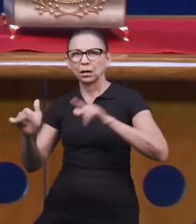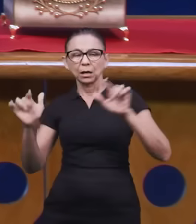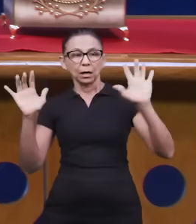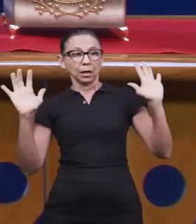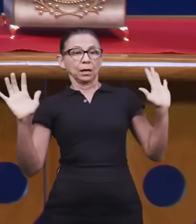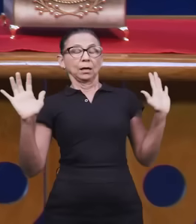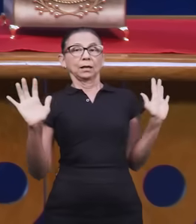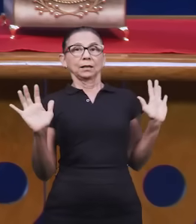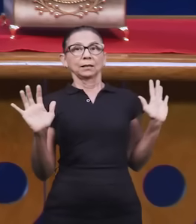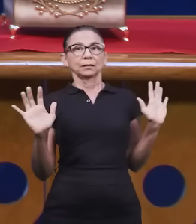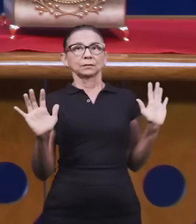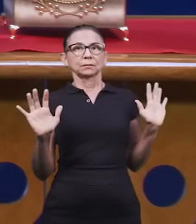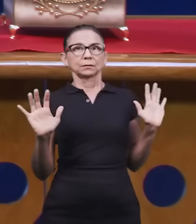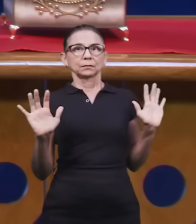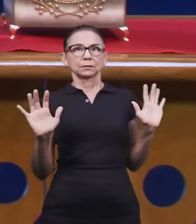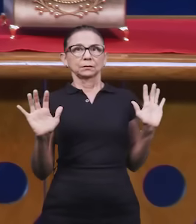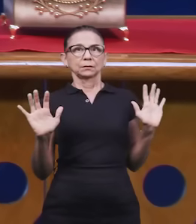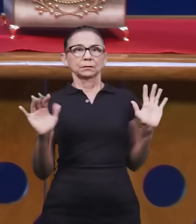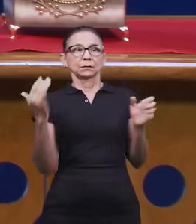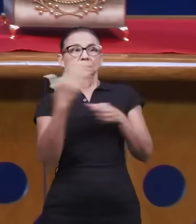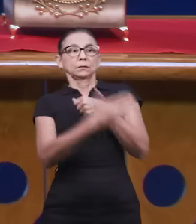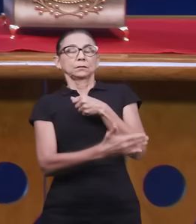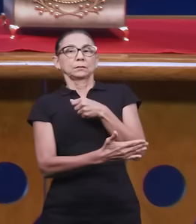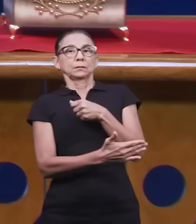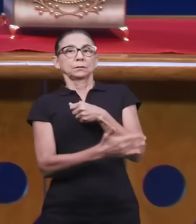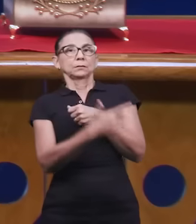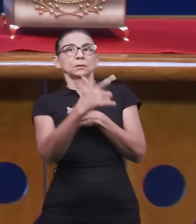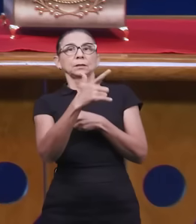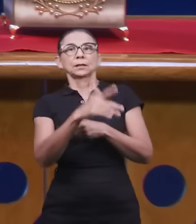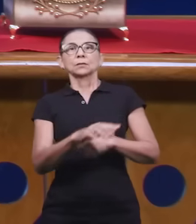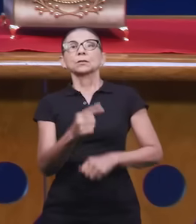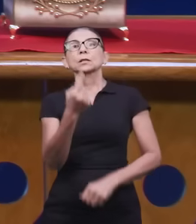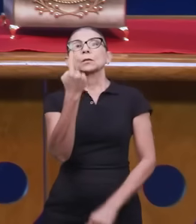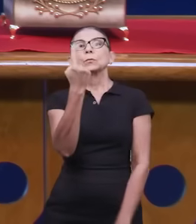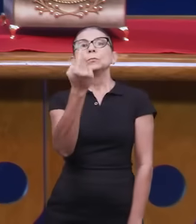Israel não tem defesa. Só